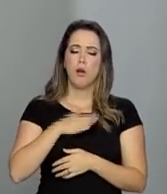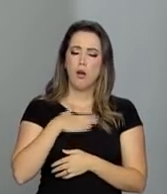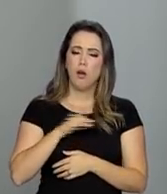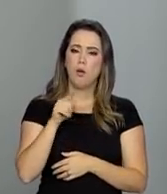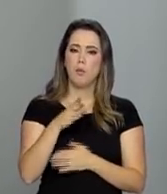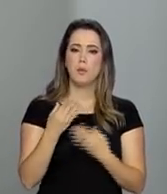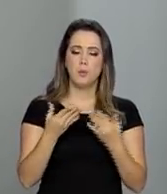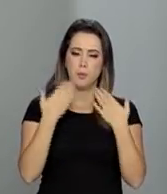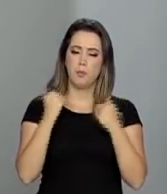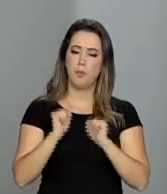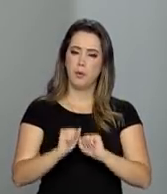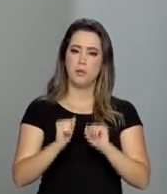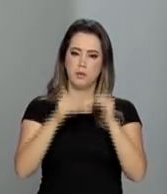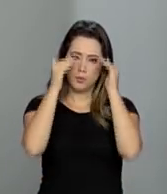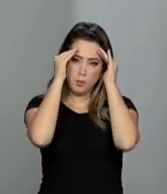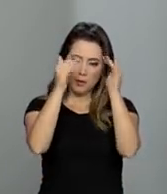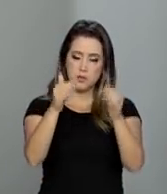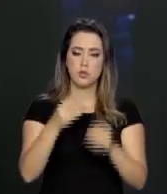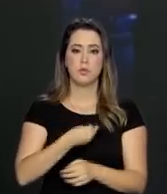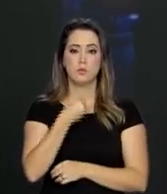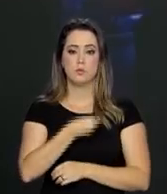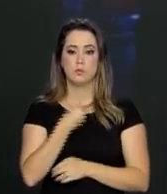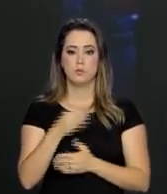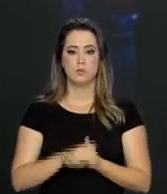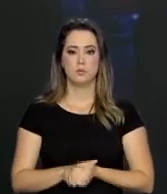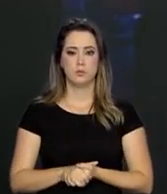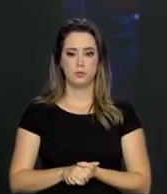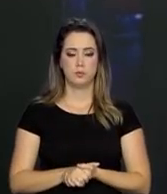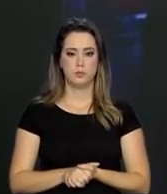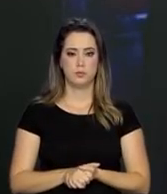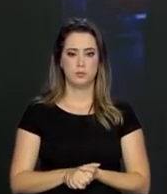tê-la homenageado ainda em vida.